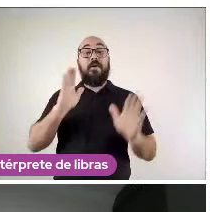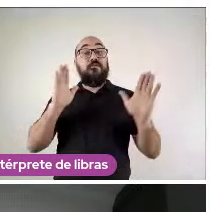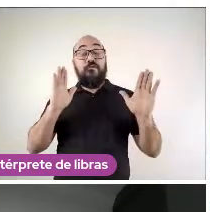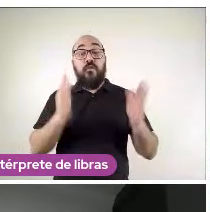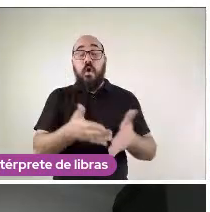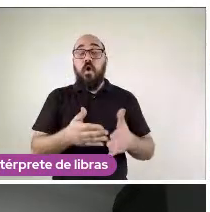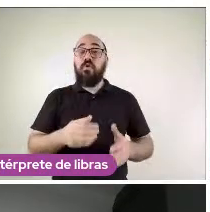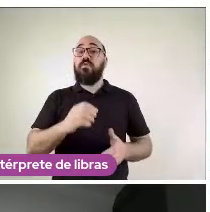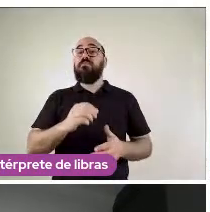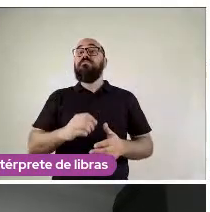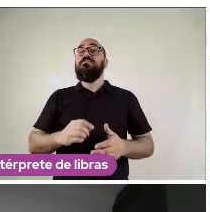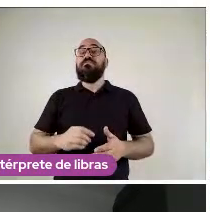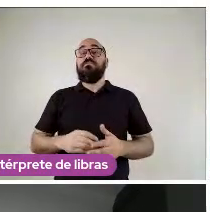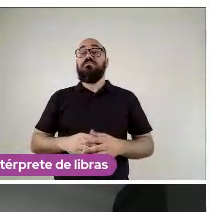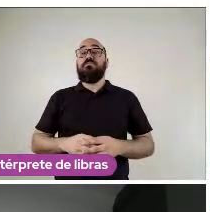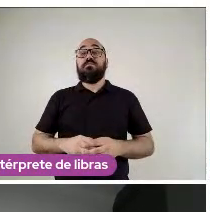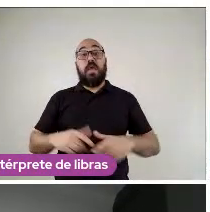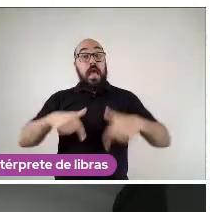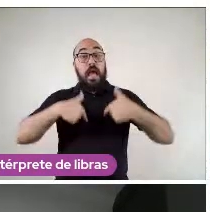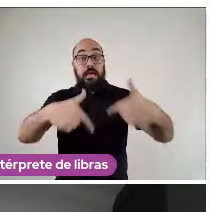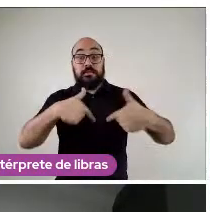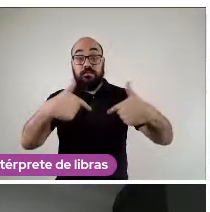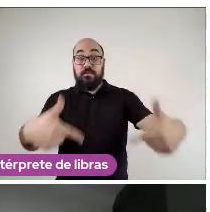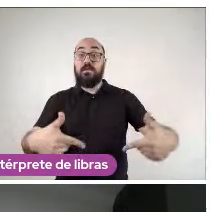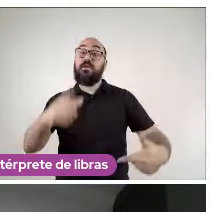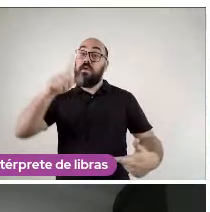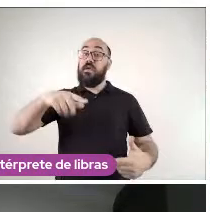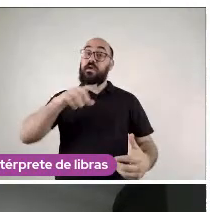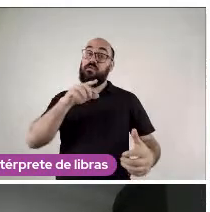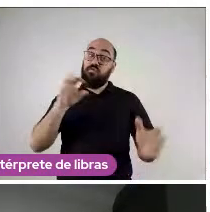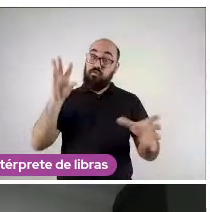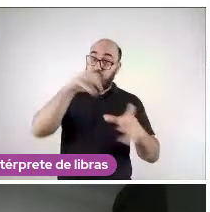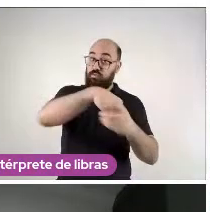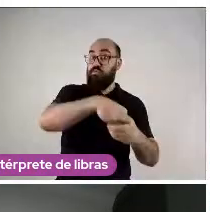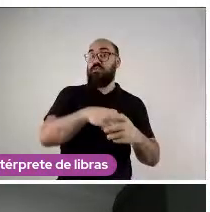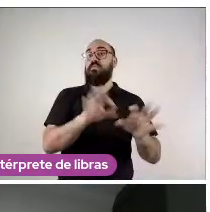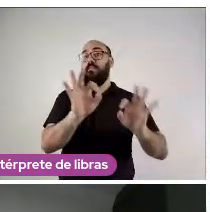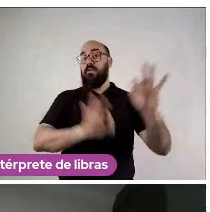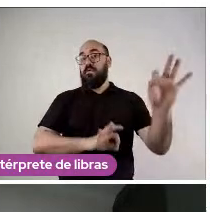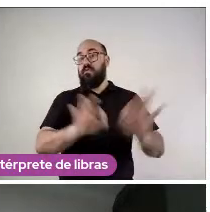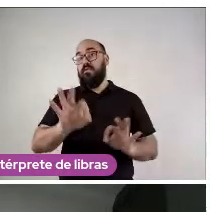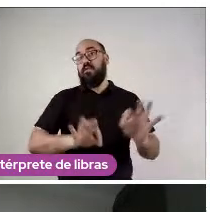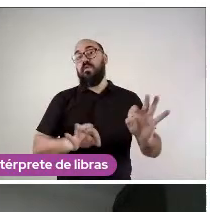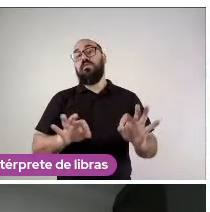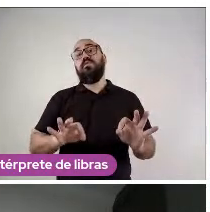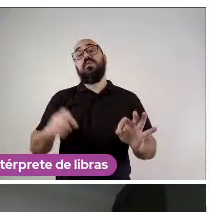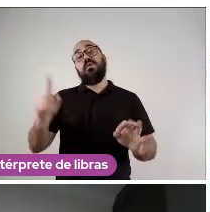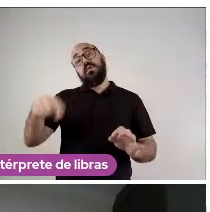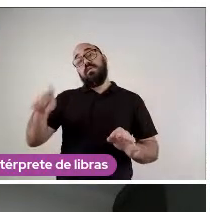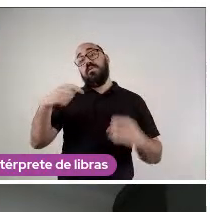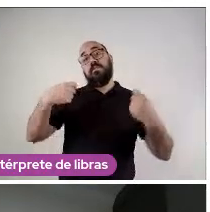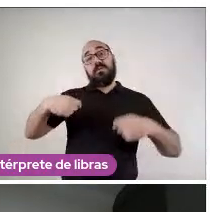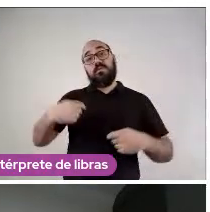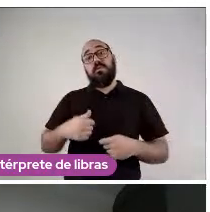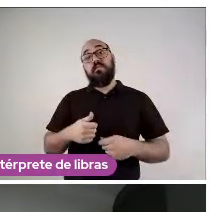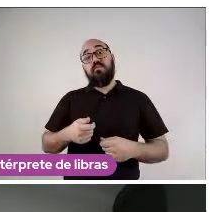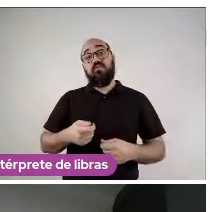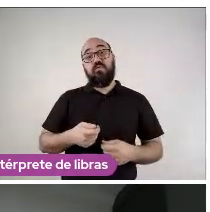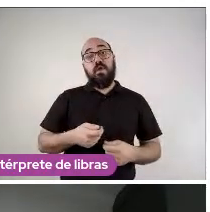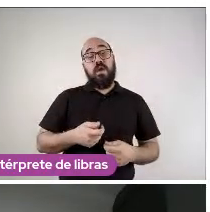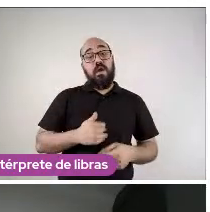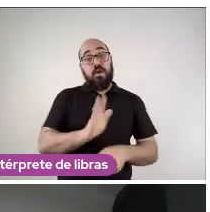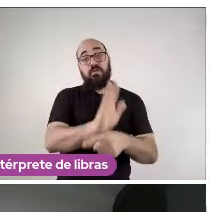são partes de um projeto e contribuições são pequenas contribuições para a década, mas que